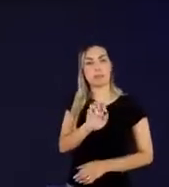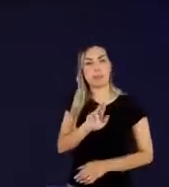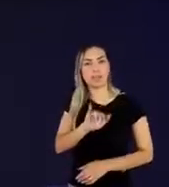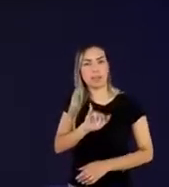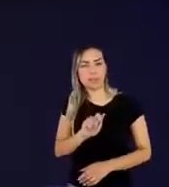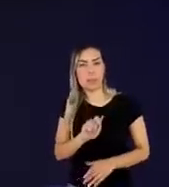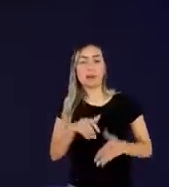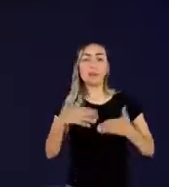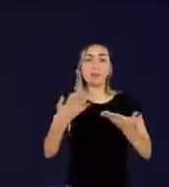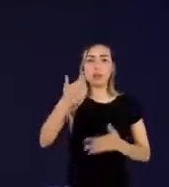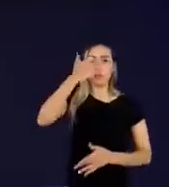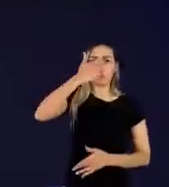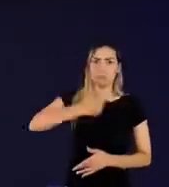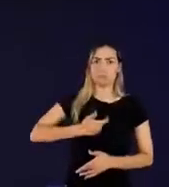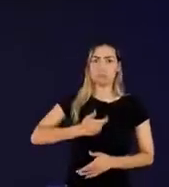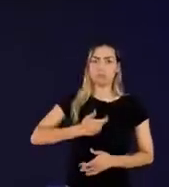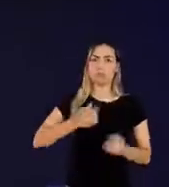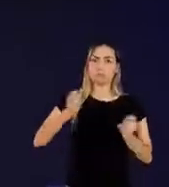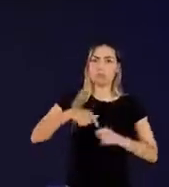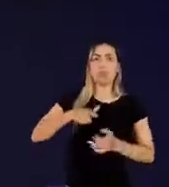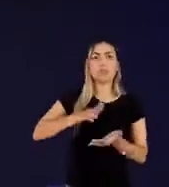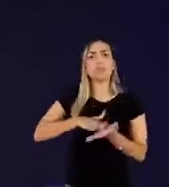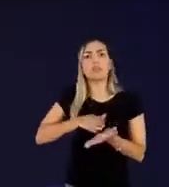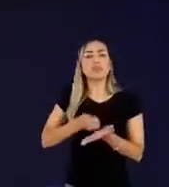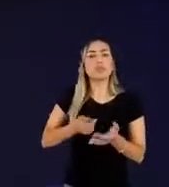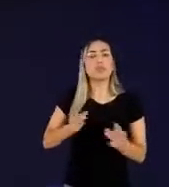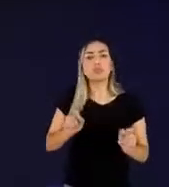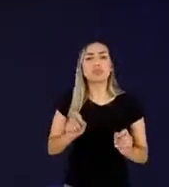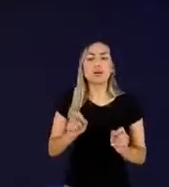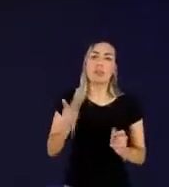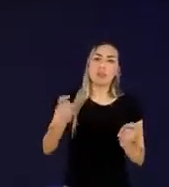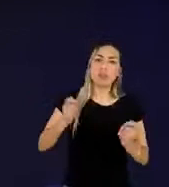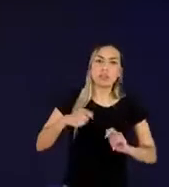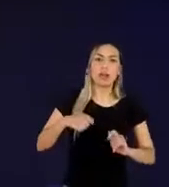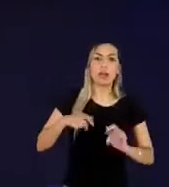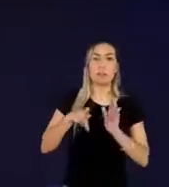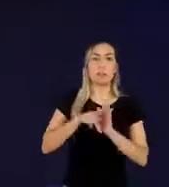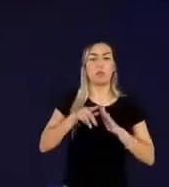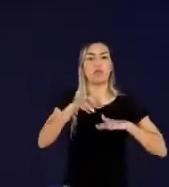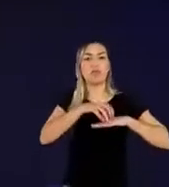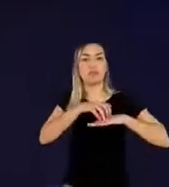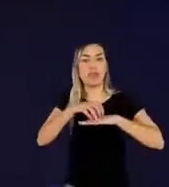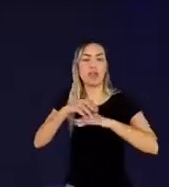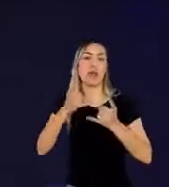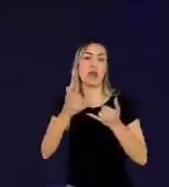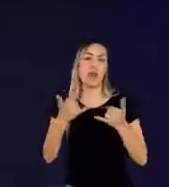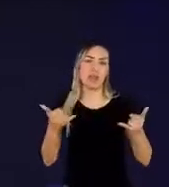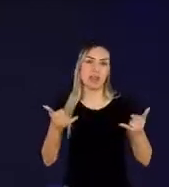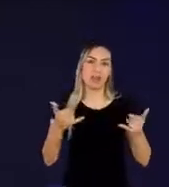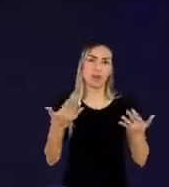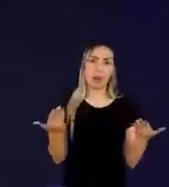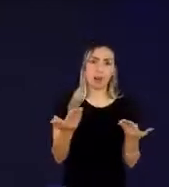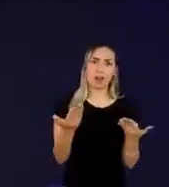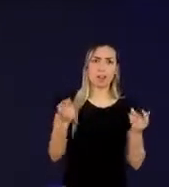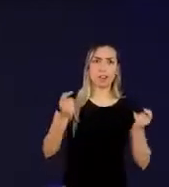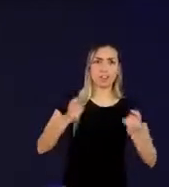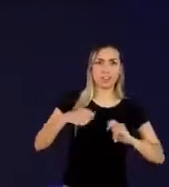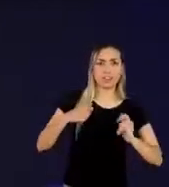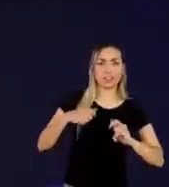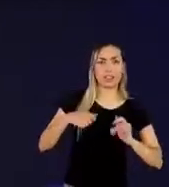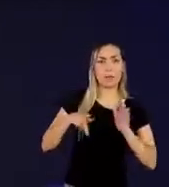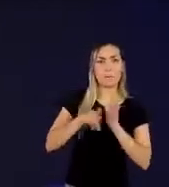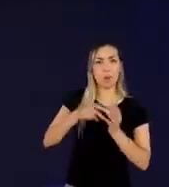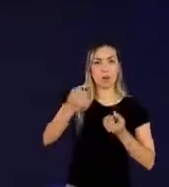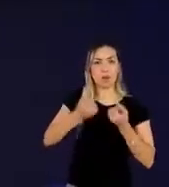desse gestionador do nosso mercado é justamente o veículo elétrico. Esse consumidor agora ele pode armazenar energia na bateria do seu